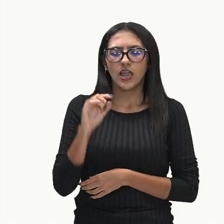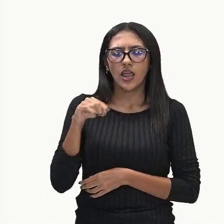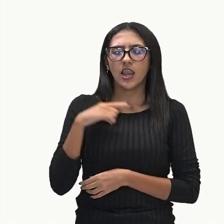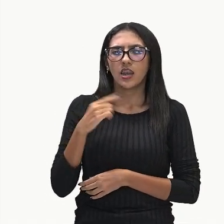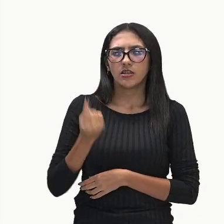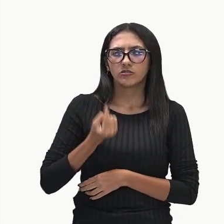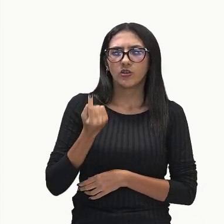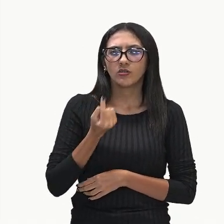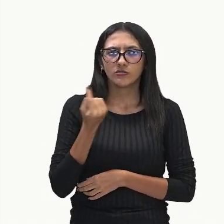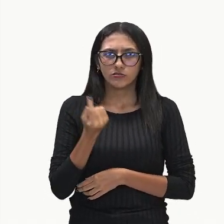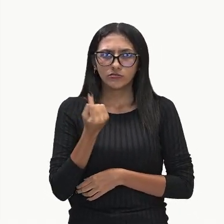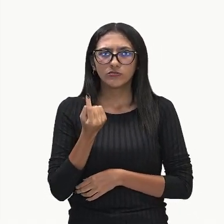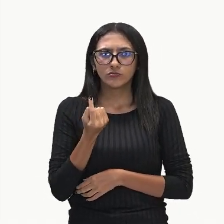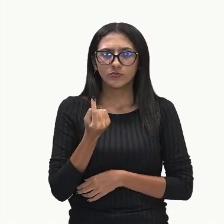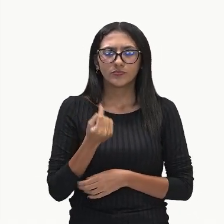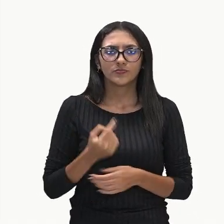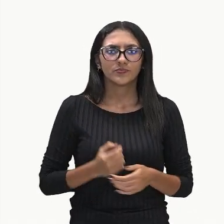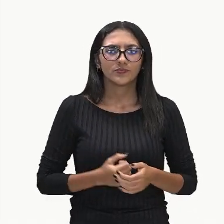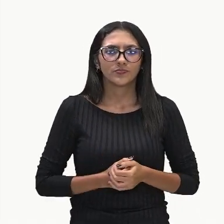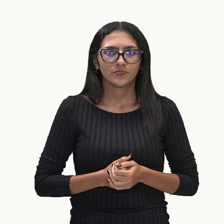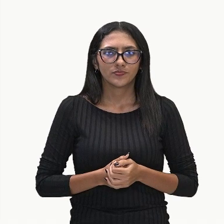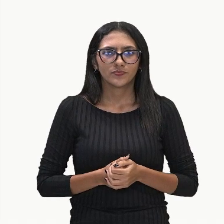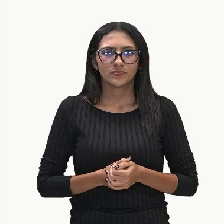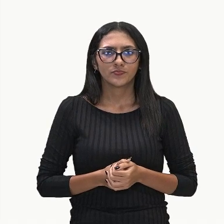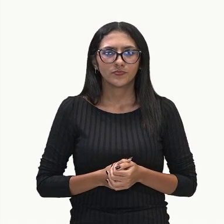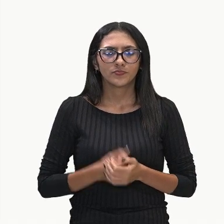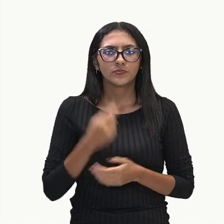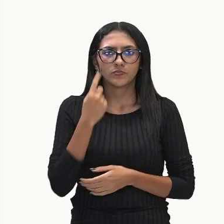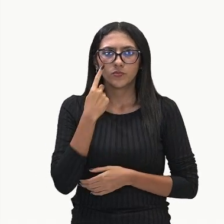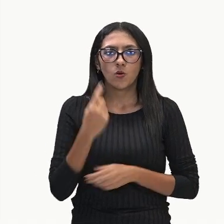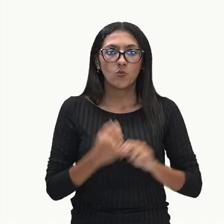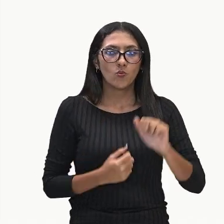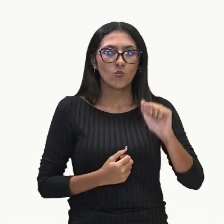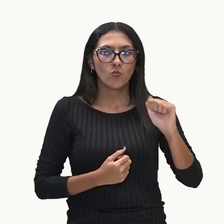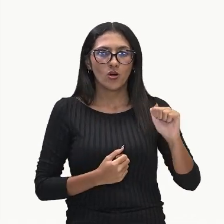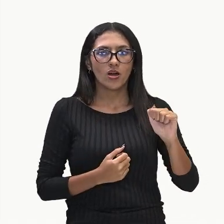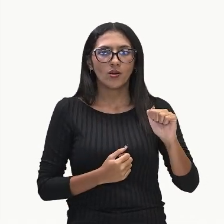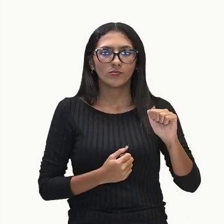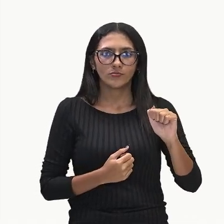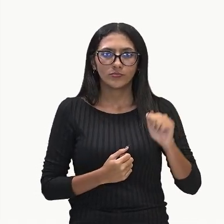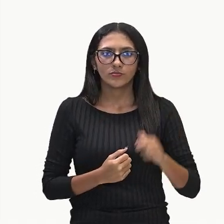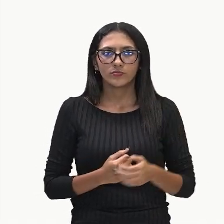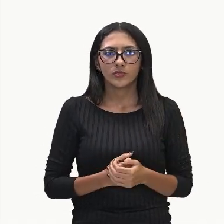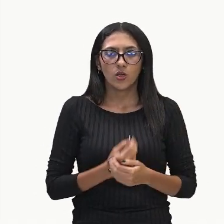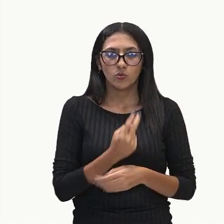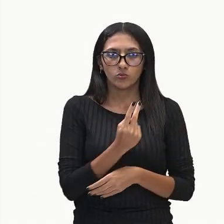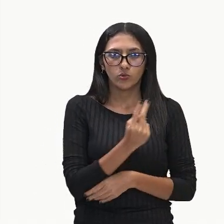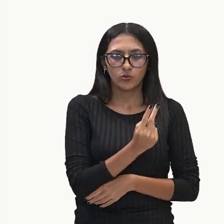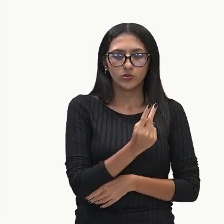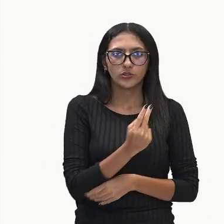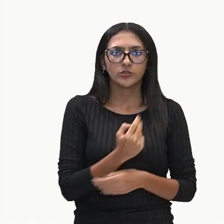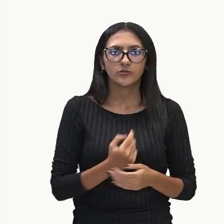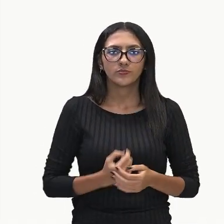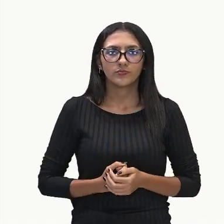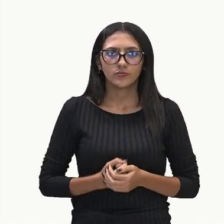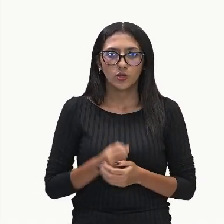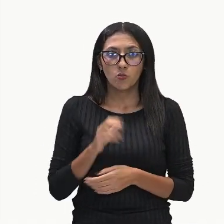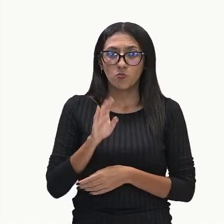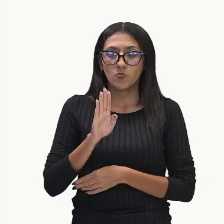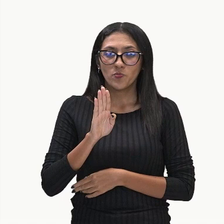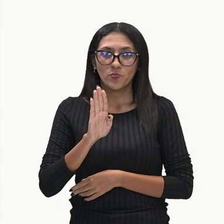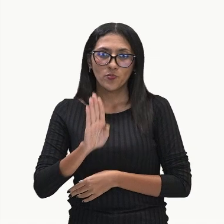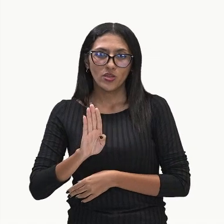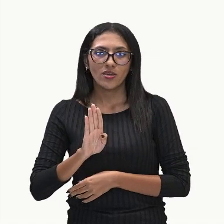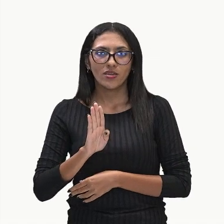tem o X do lado. Então, o A vai ser o 2 e o B vai ser